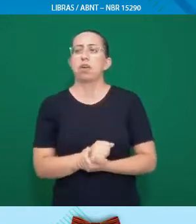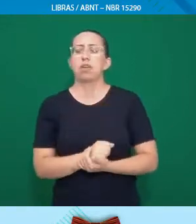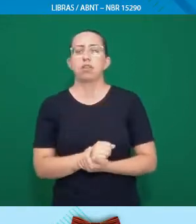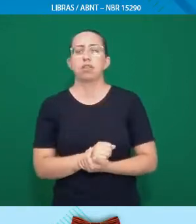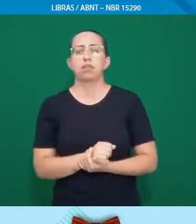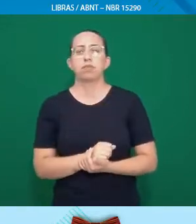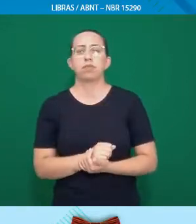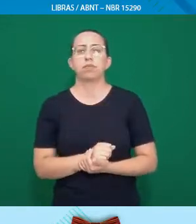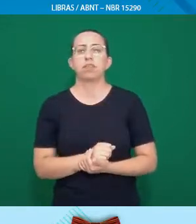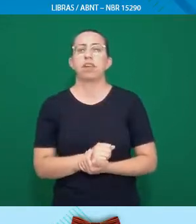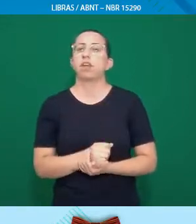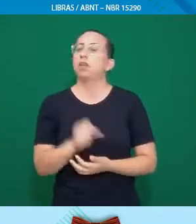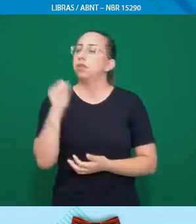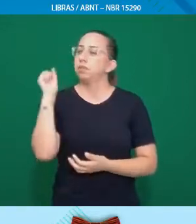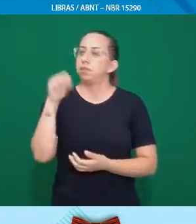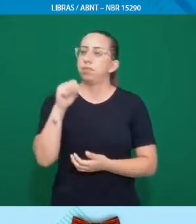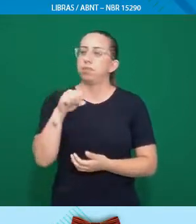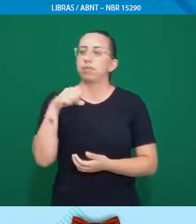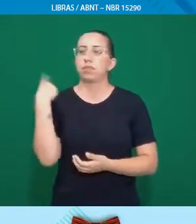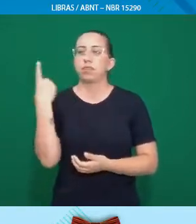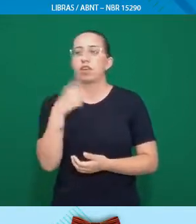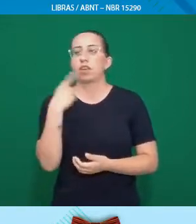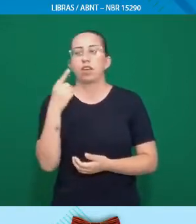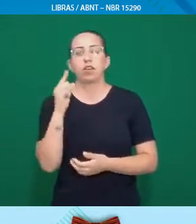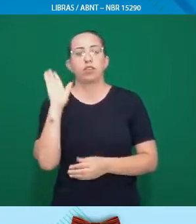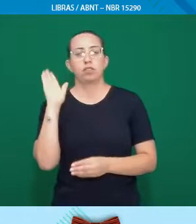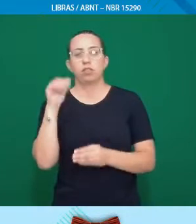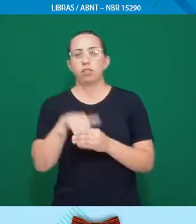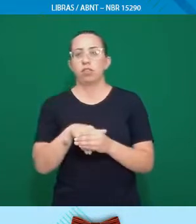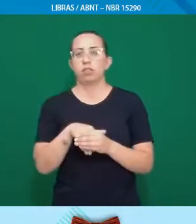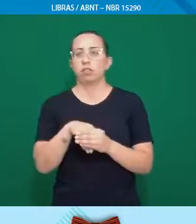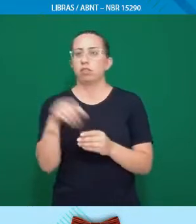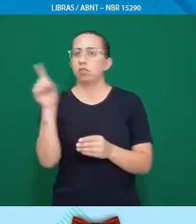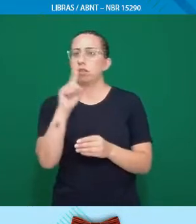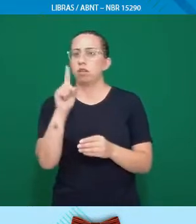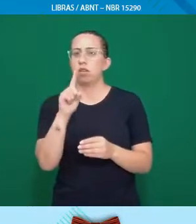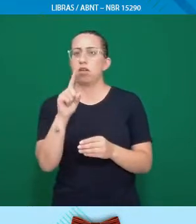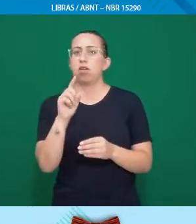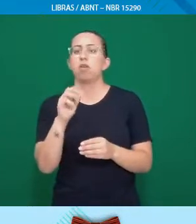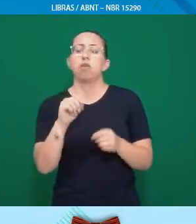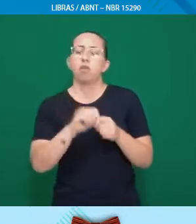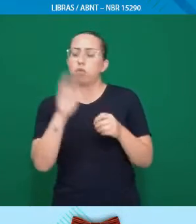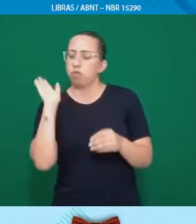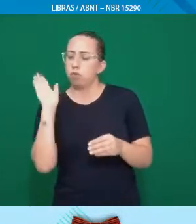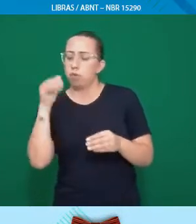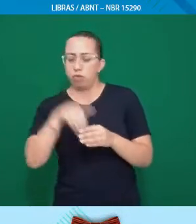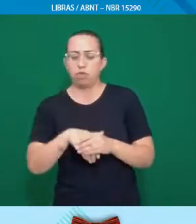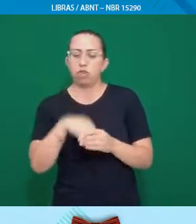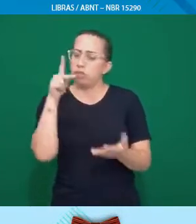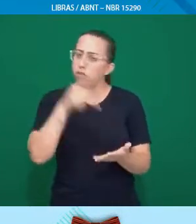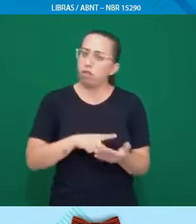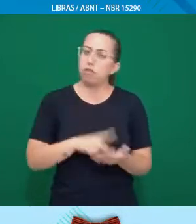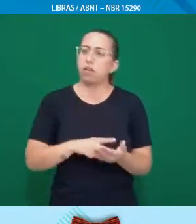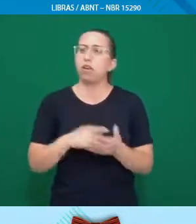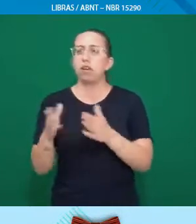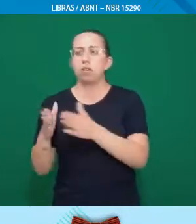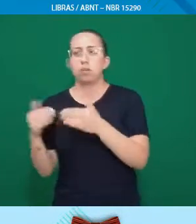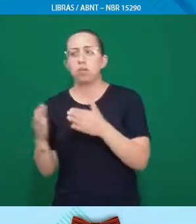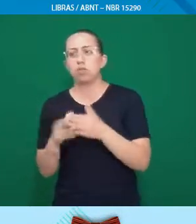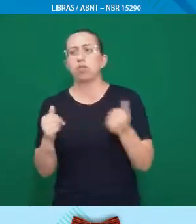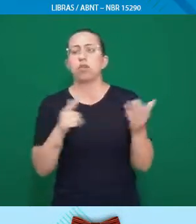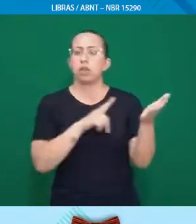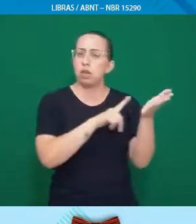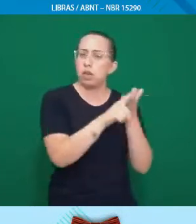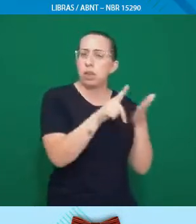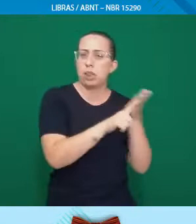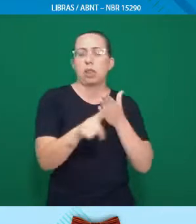e é claro que nós não temos uma campanha para fazer de conta a gente participar de verdade mas um jogo